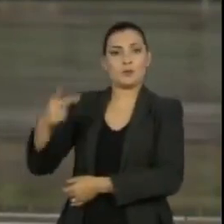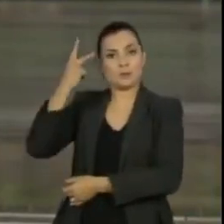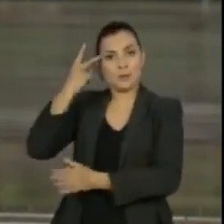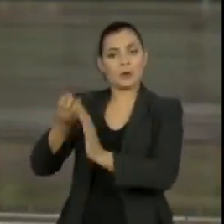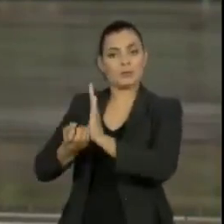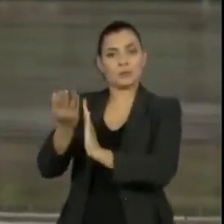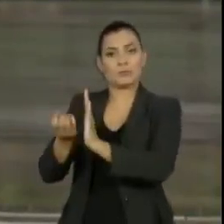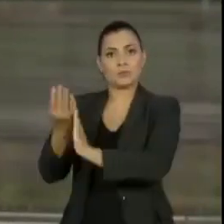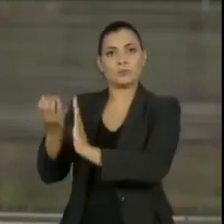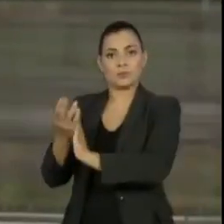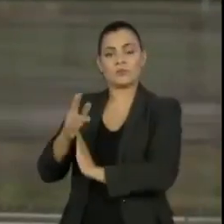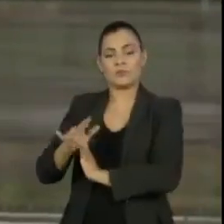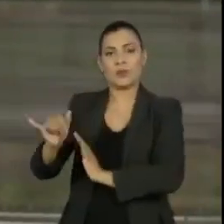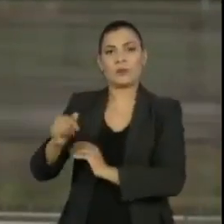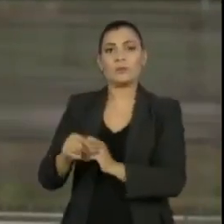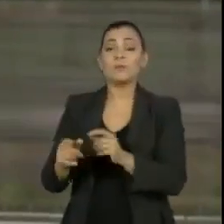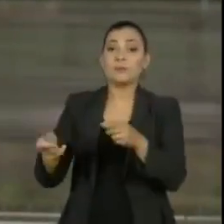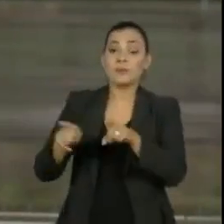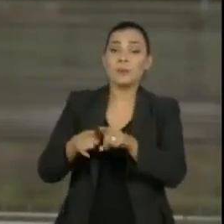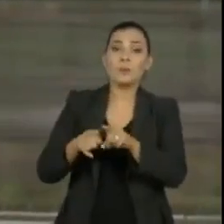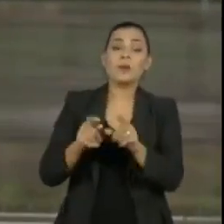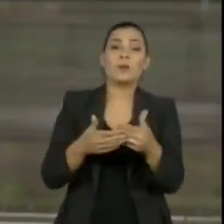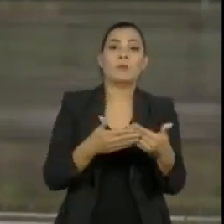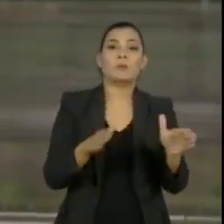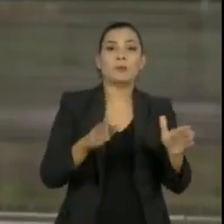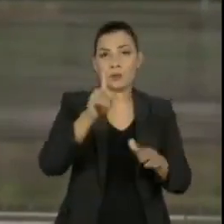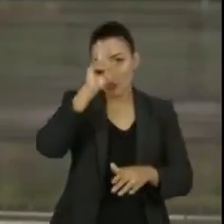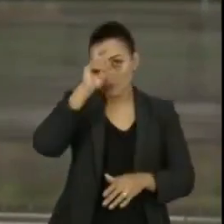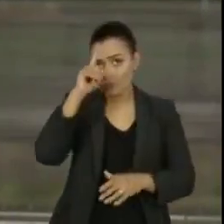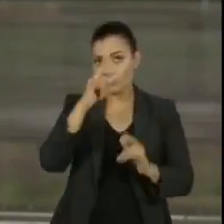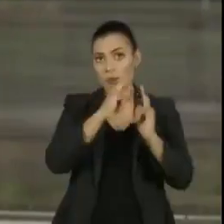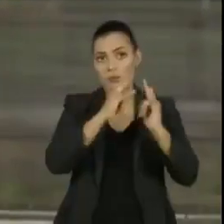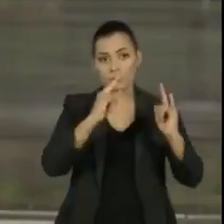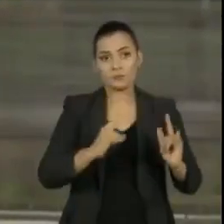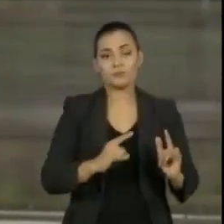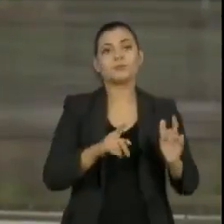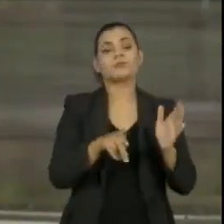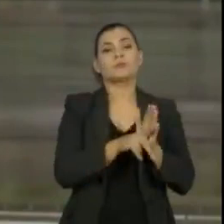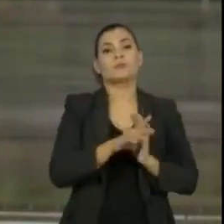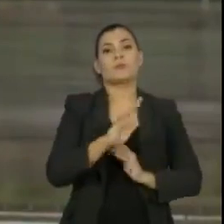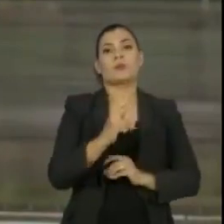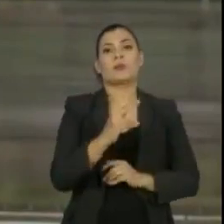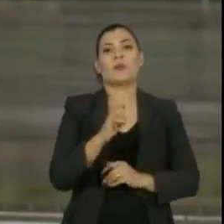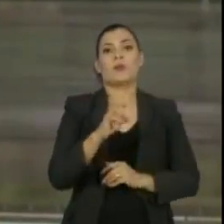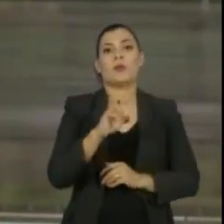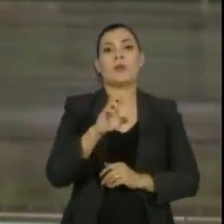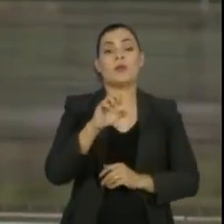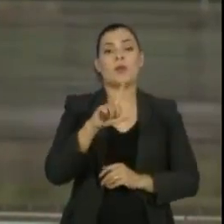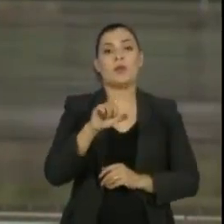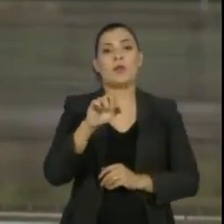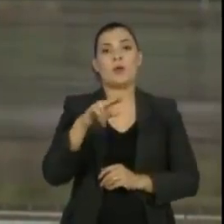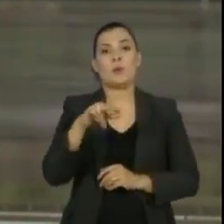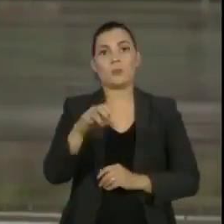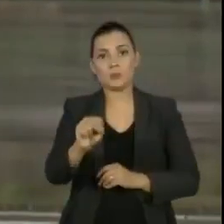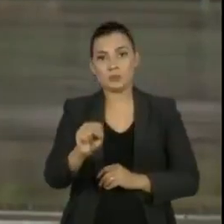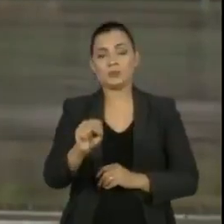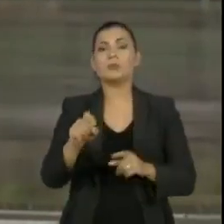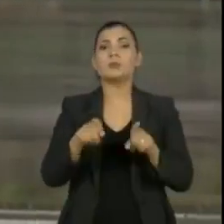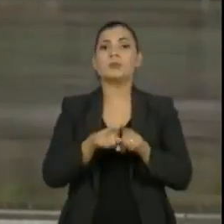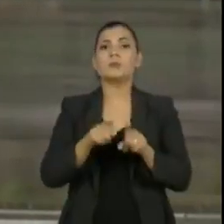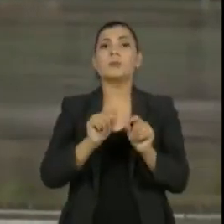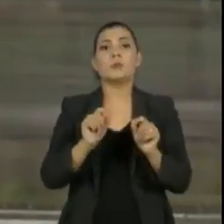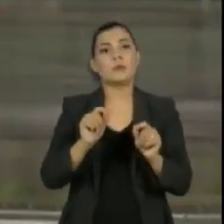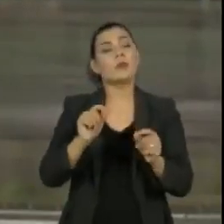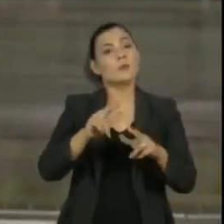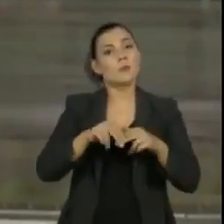Paulo. E estamos reativando o hospital de campanha de Heliópolis para enfrentar essa